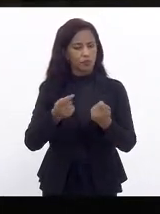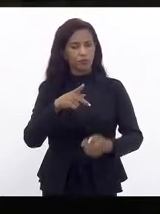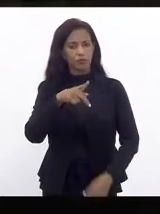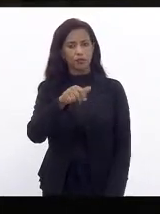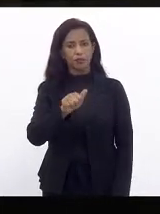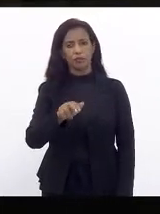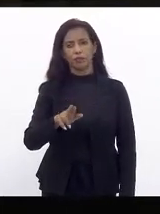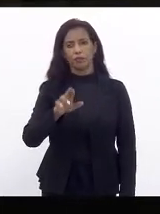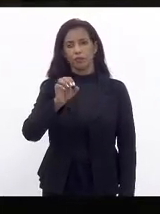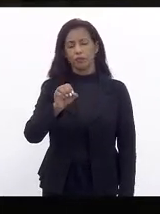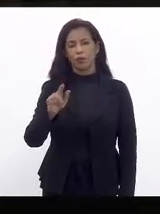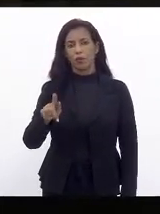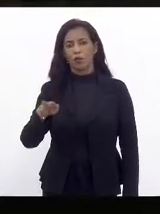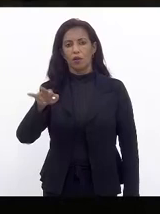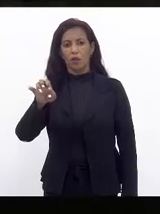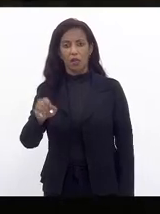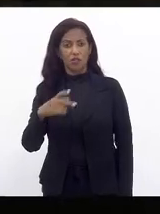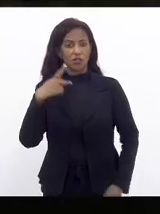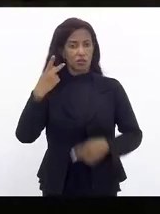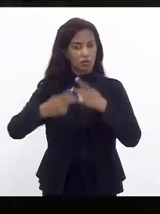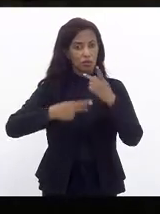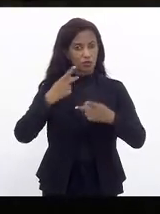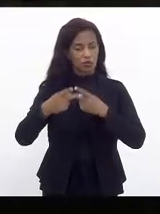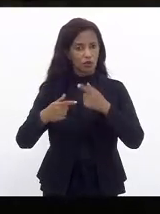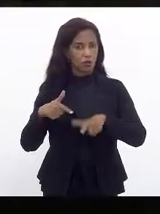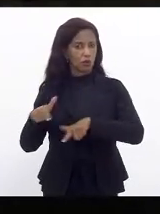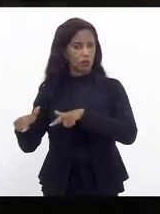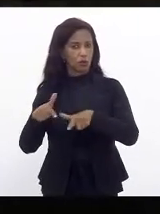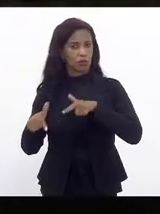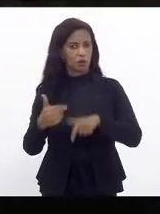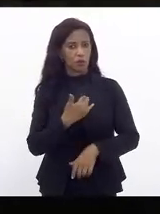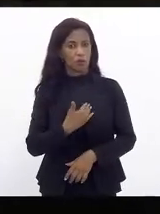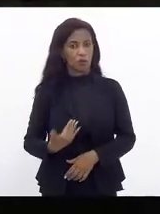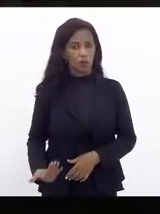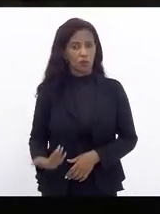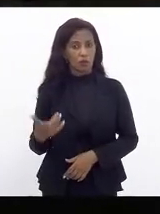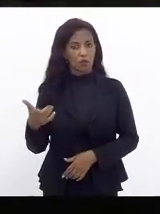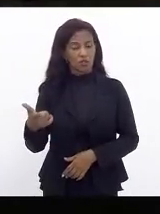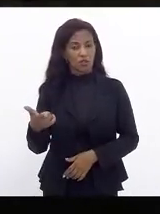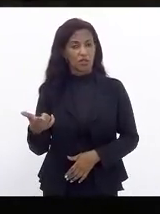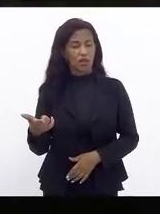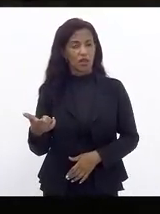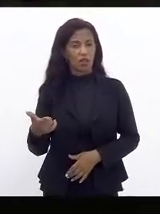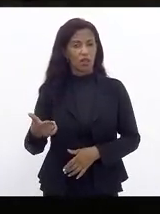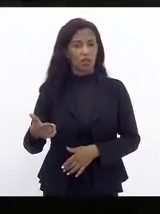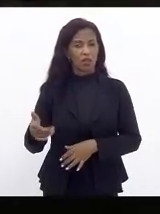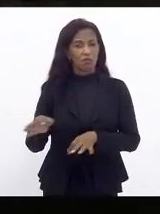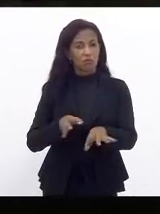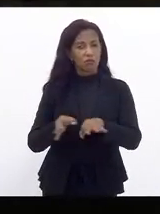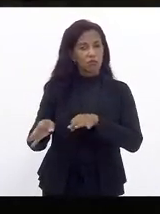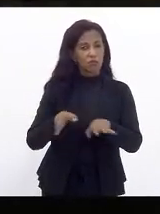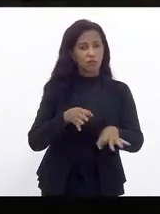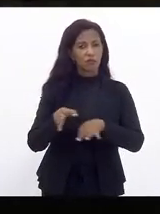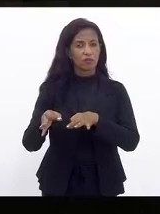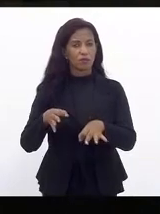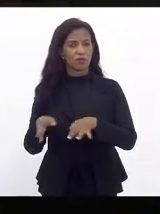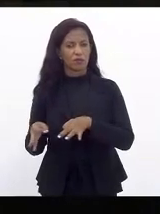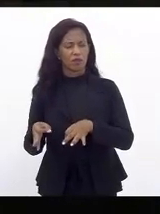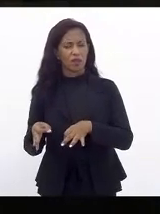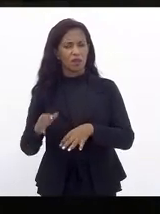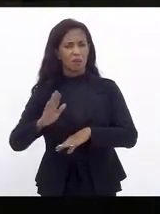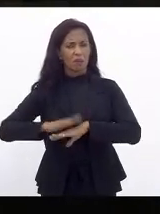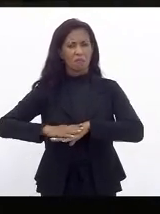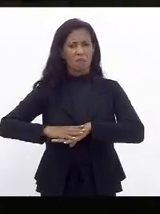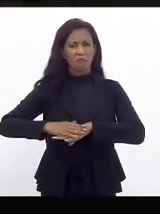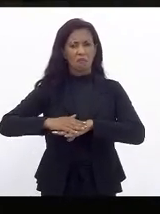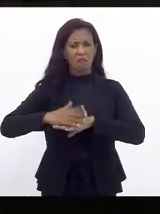Guedes, estamos falando que o serviço público está sendo colocado de maneira a ser ainda